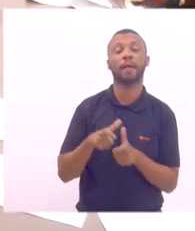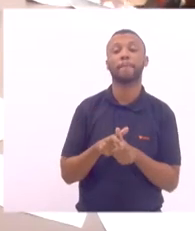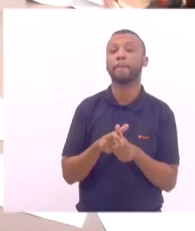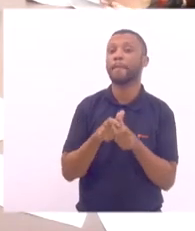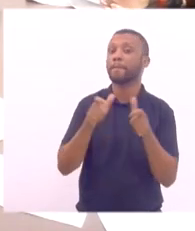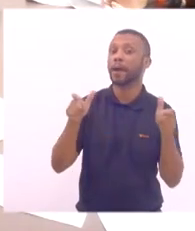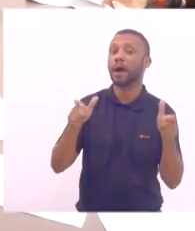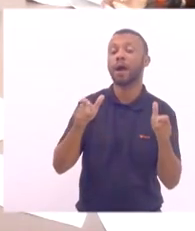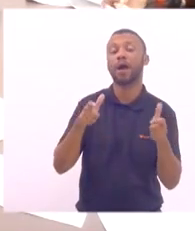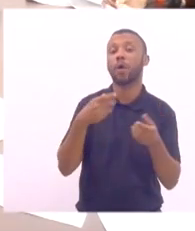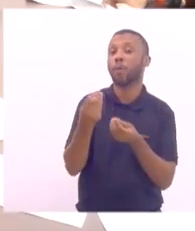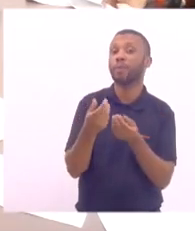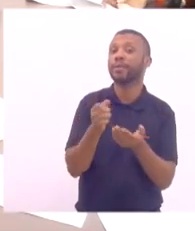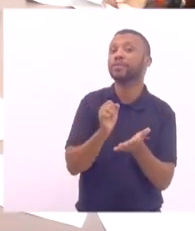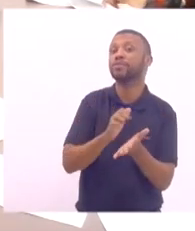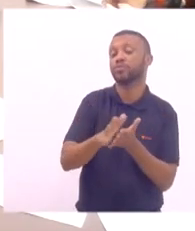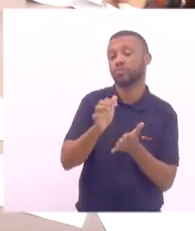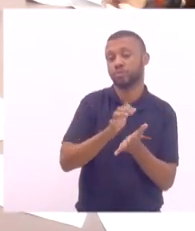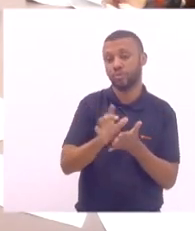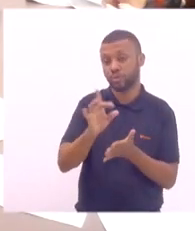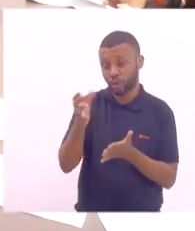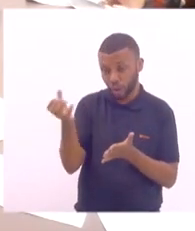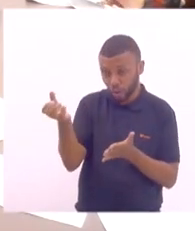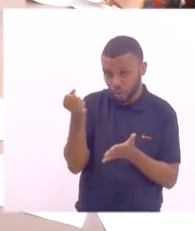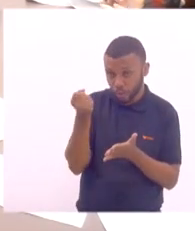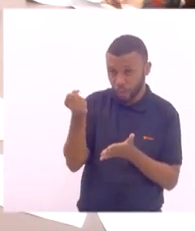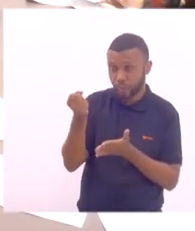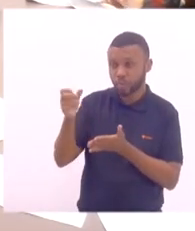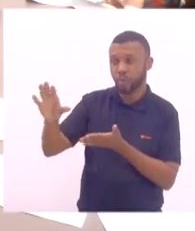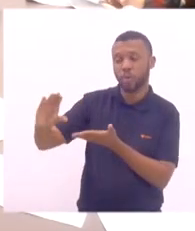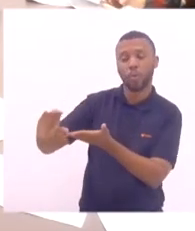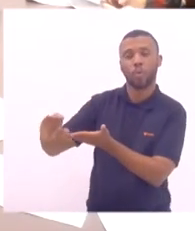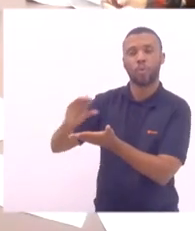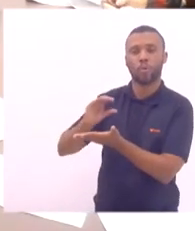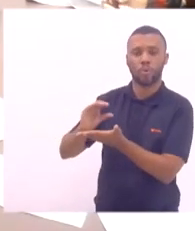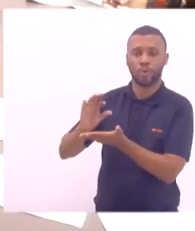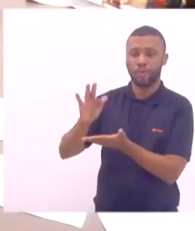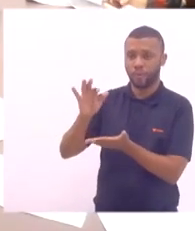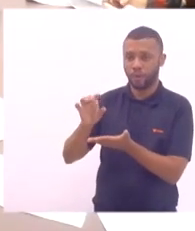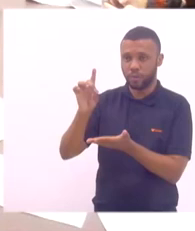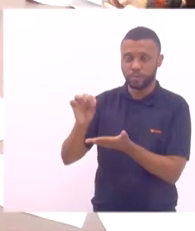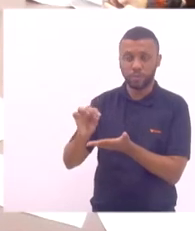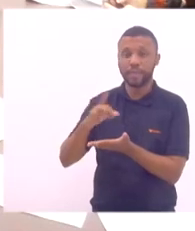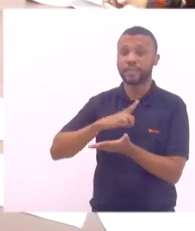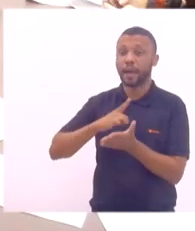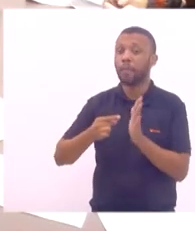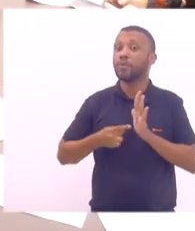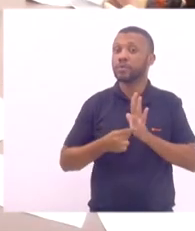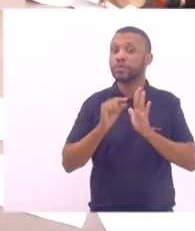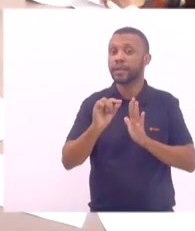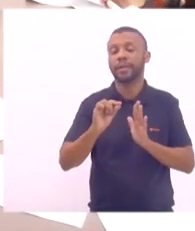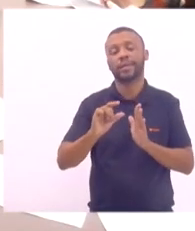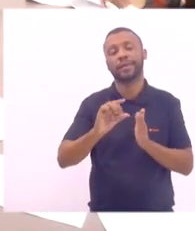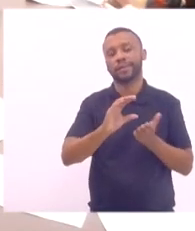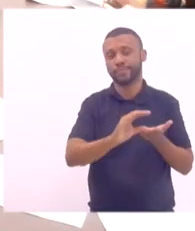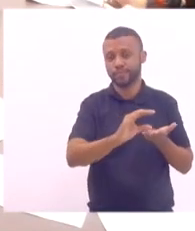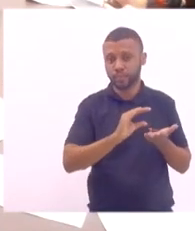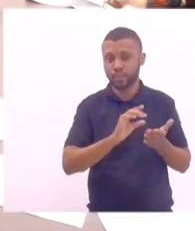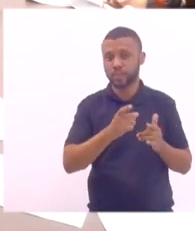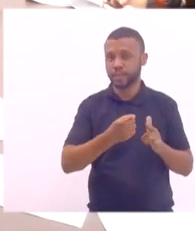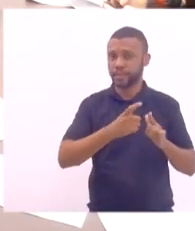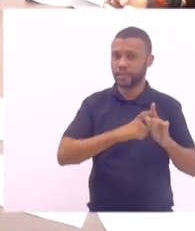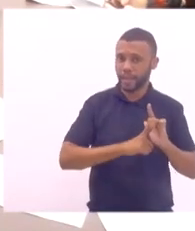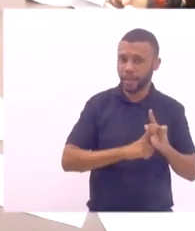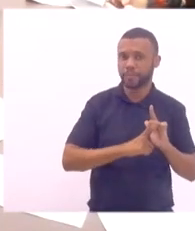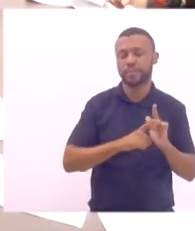a modalidade de despesa. Ao invés de ser só do fundo, ele está botando valores provenientes do superávit financeiro do orçamento, recursos decorrentes de pagamento de débitos escrito na